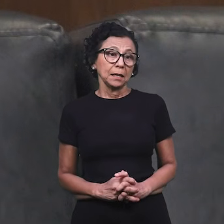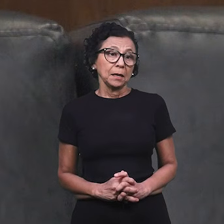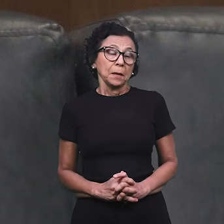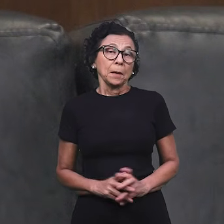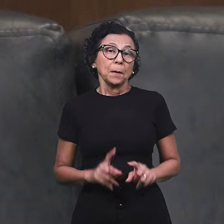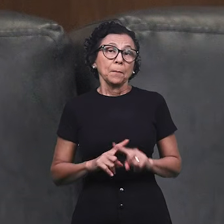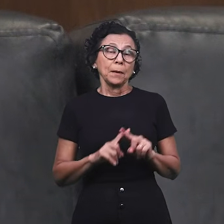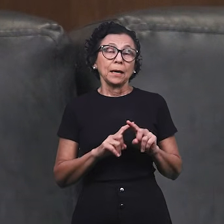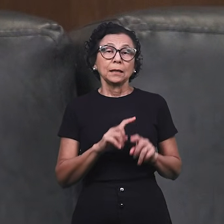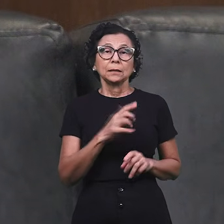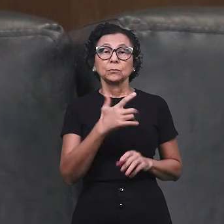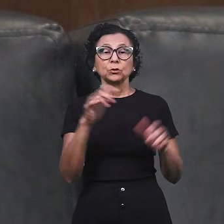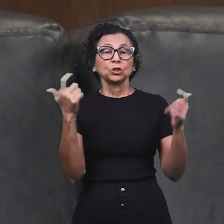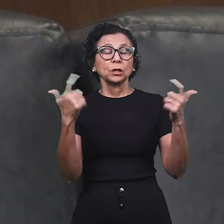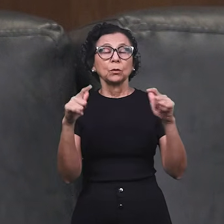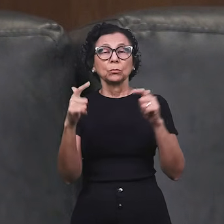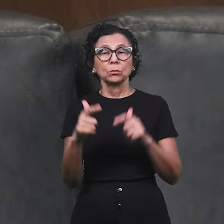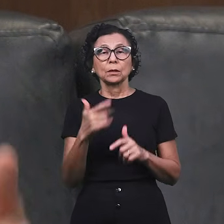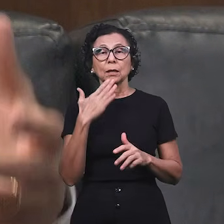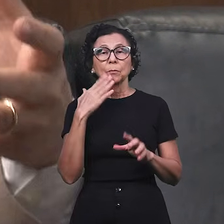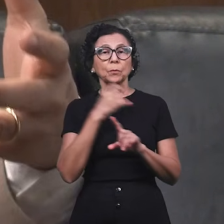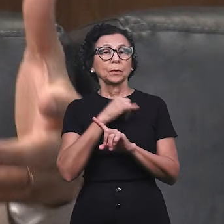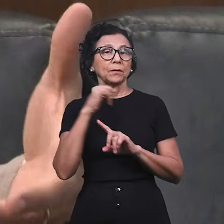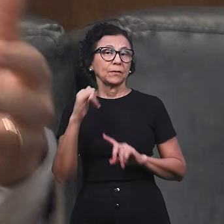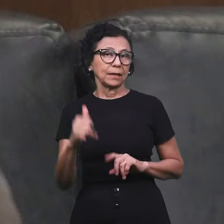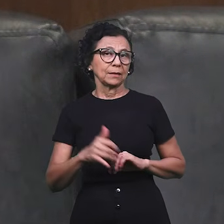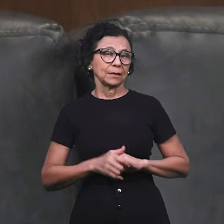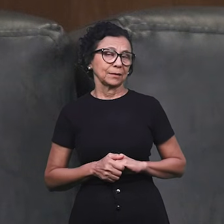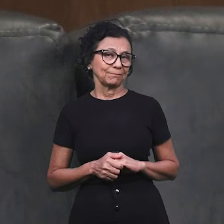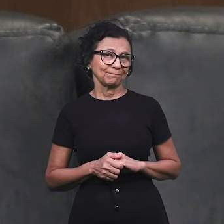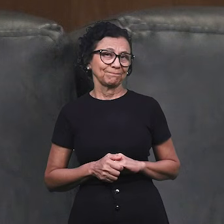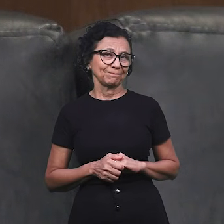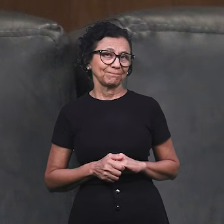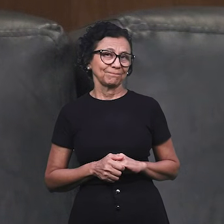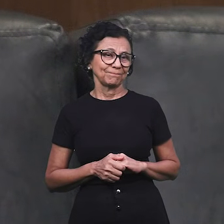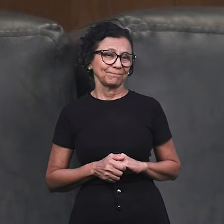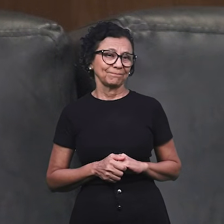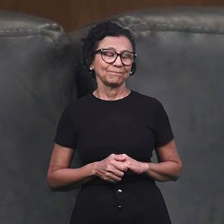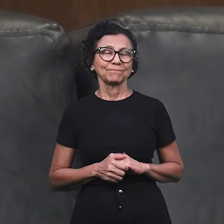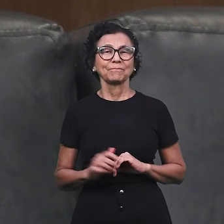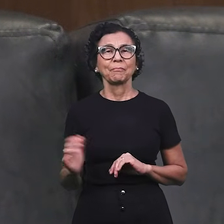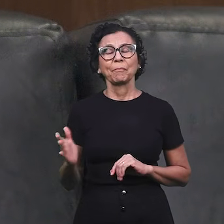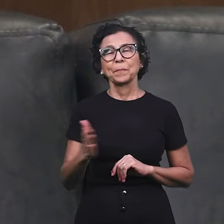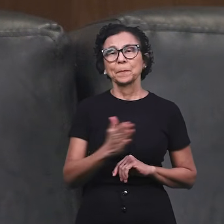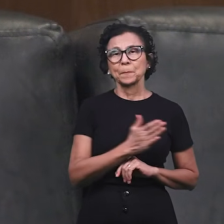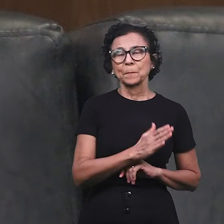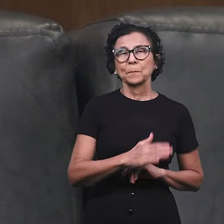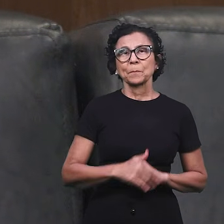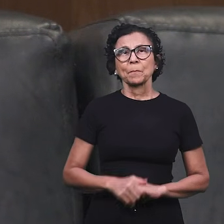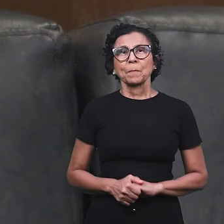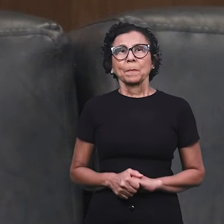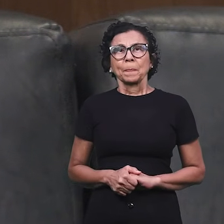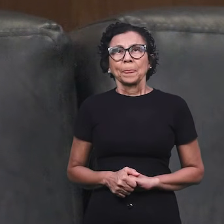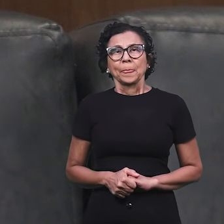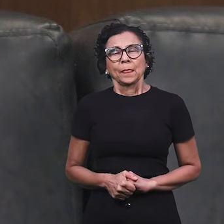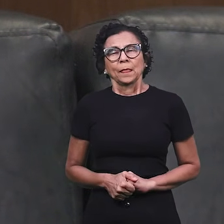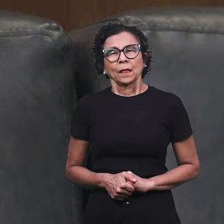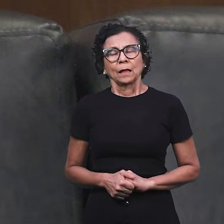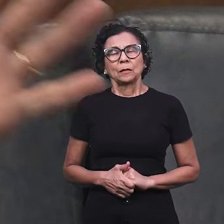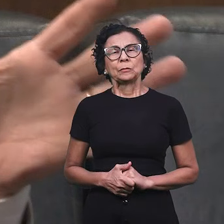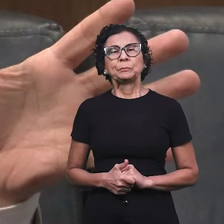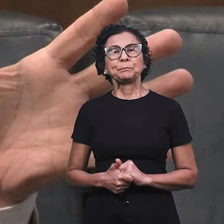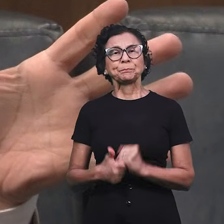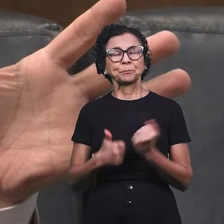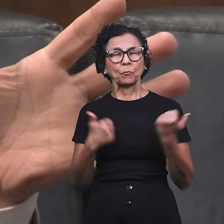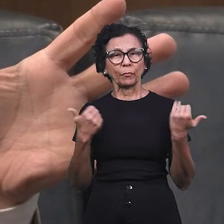não tinha um lugar para o profeta. Ou seja, não estava no projeto da casa. Muitas pessoas já começaram a sua vida, já têm família, mas Deus não